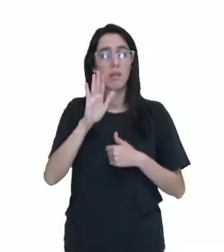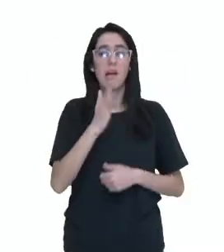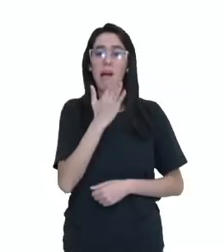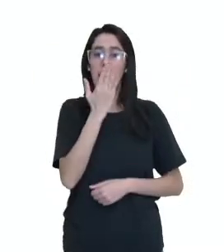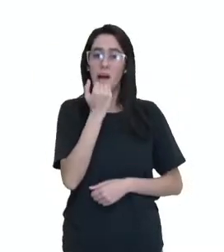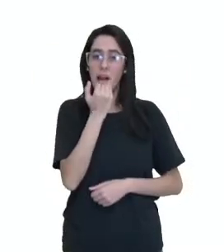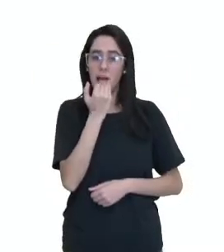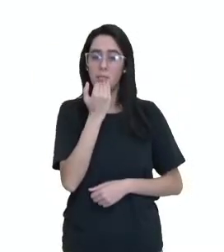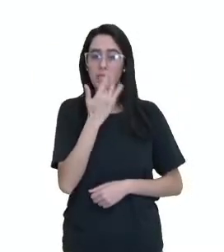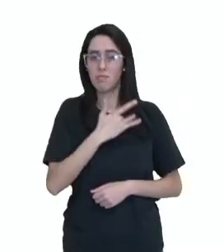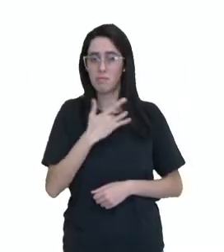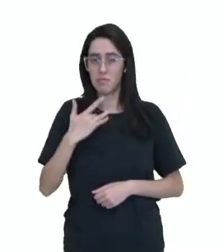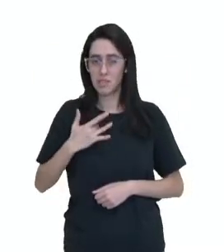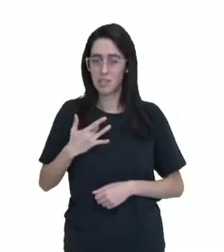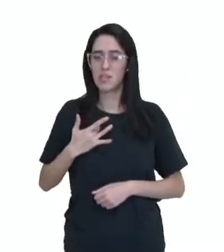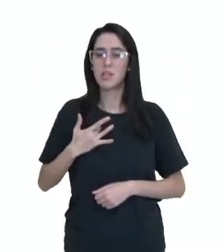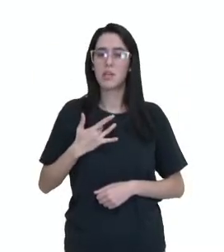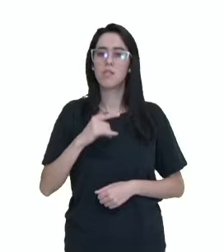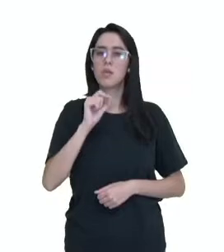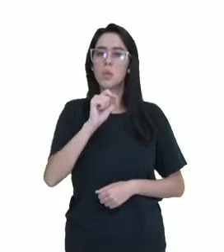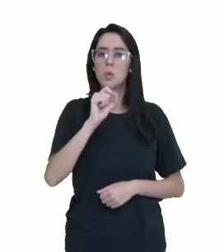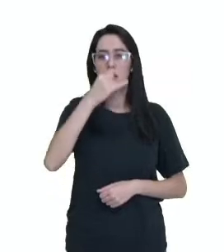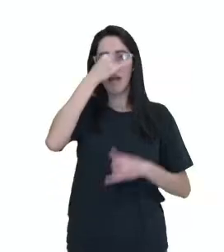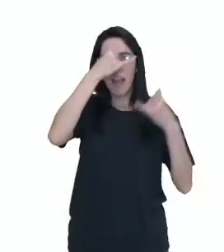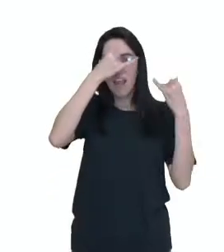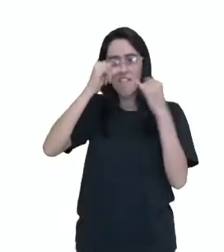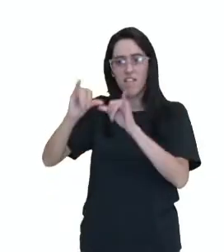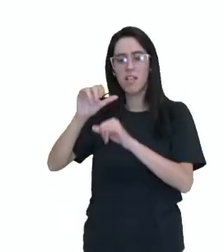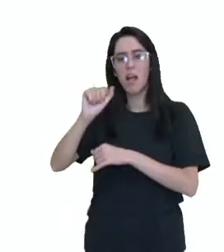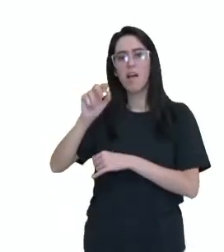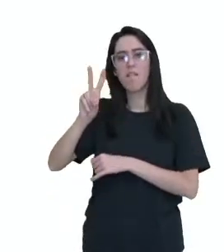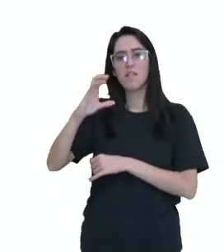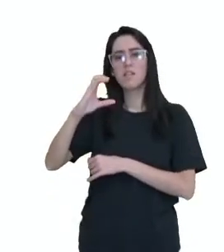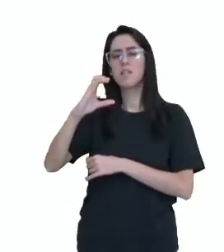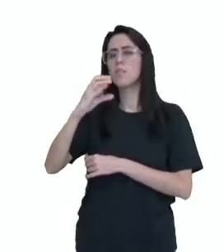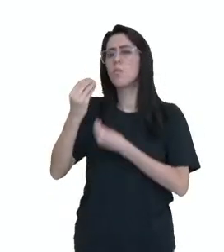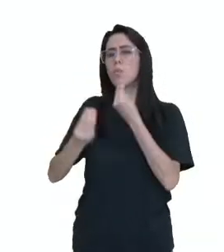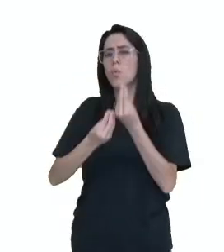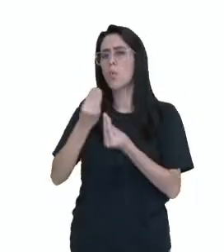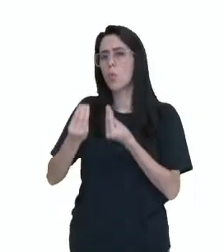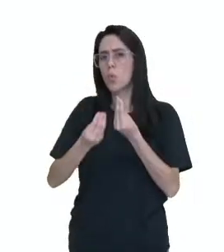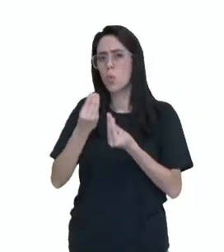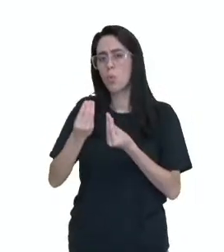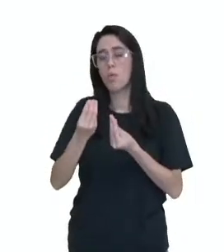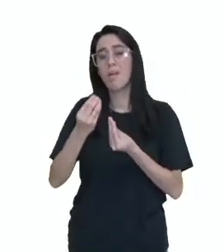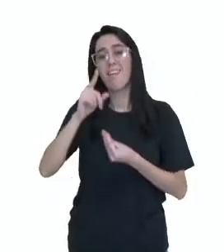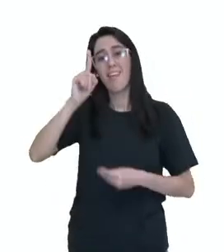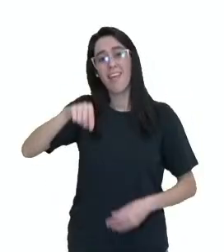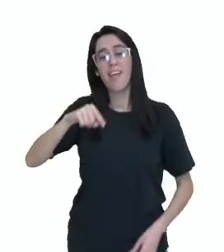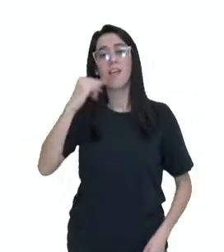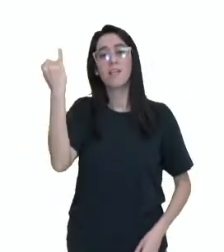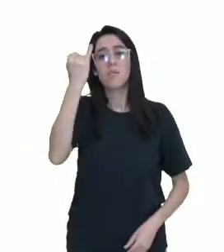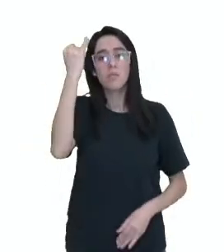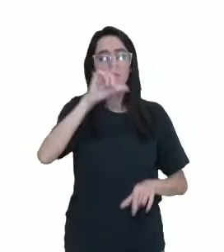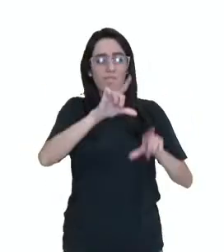deverão introduzir na alimentação para evitar o AVC, refere-se claramente ao fato de introduzir,